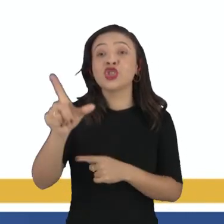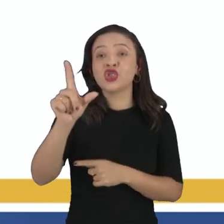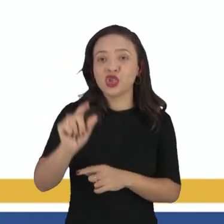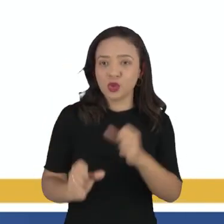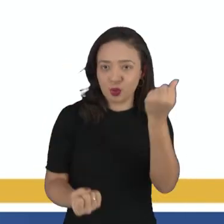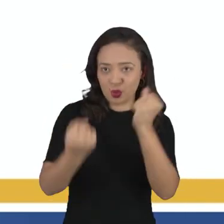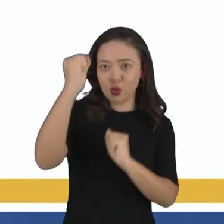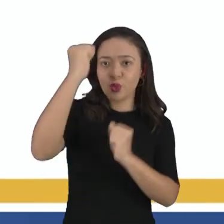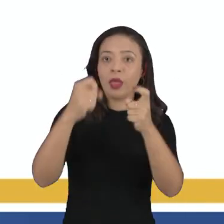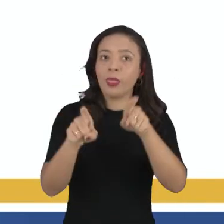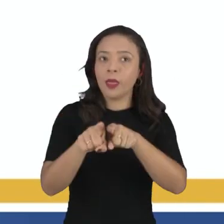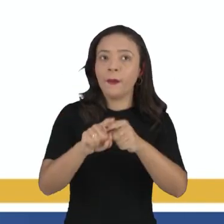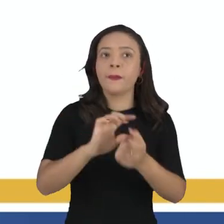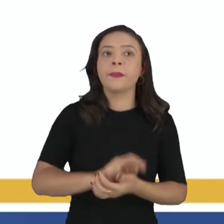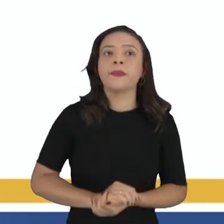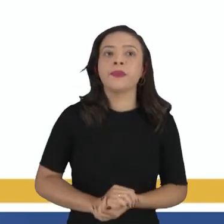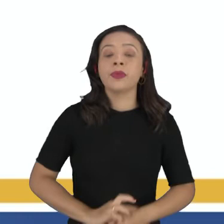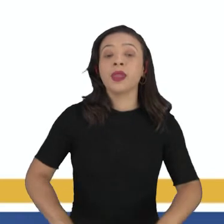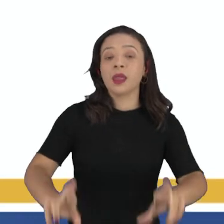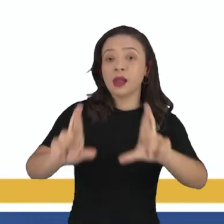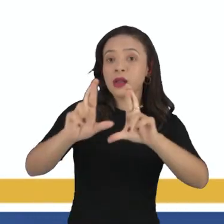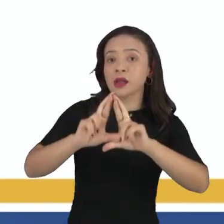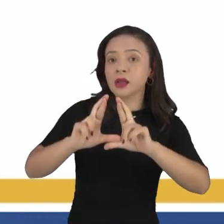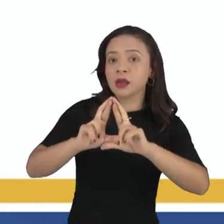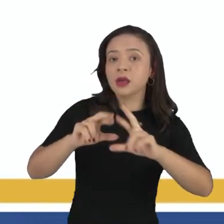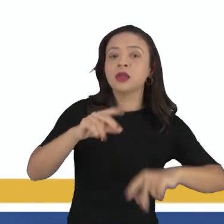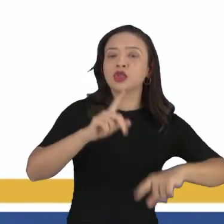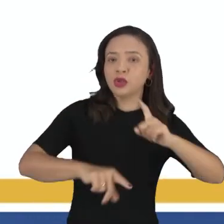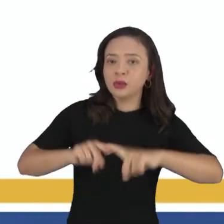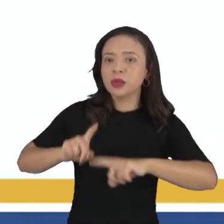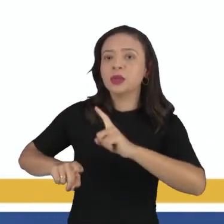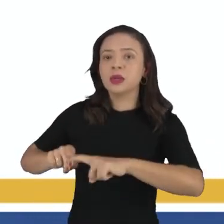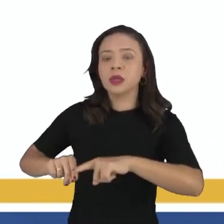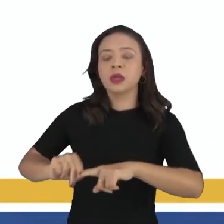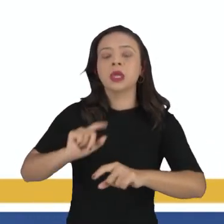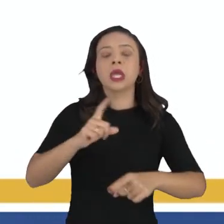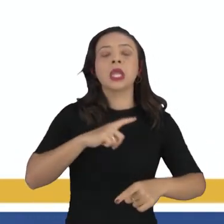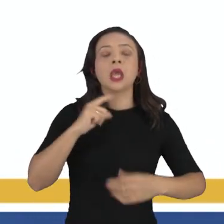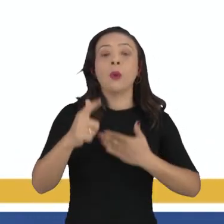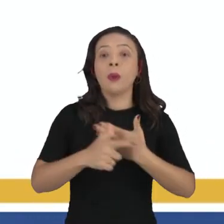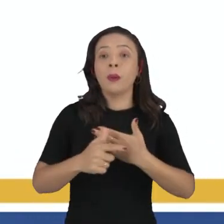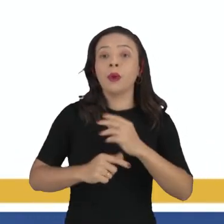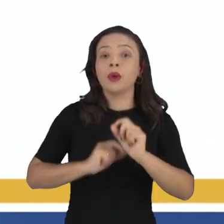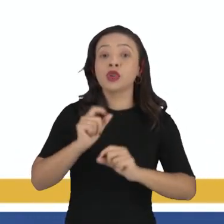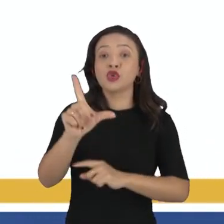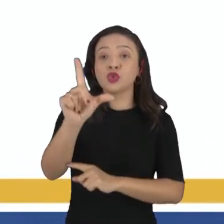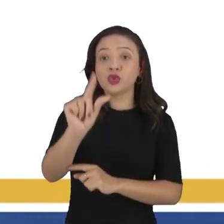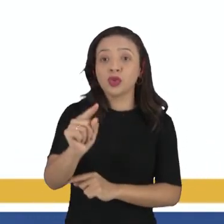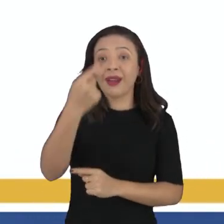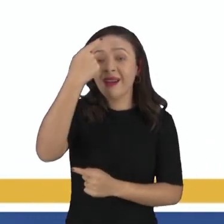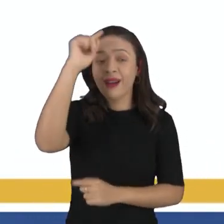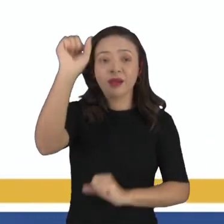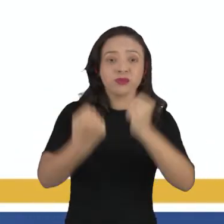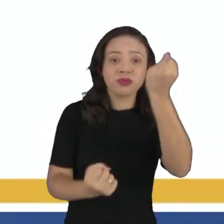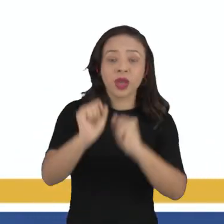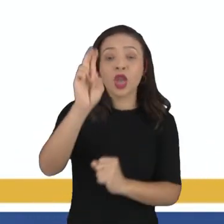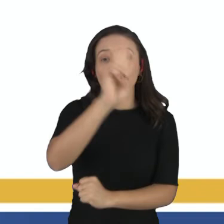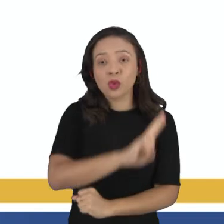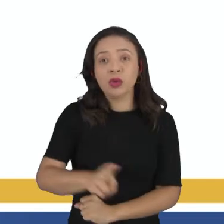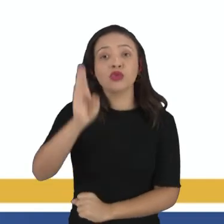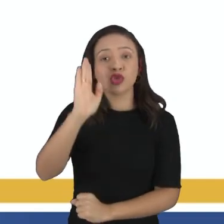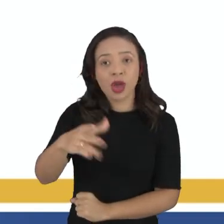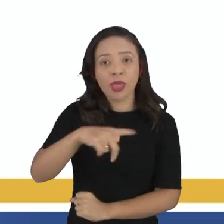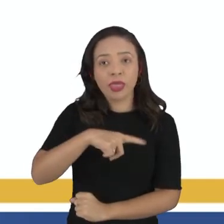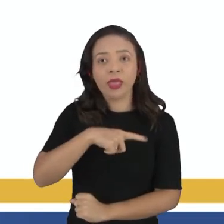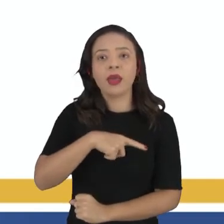gases do efeito estufa. E reciclagem de materiais, também com o intuito de reduzir a produção industrial, reutilizar aquilo que já